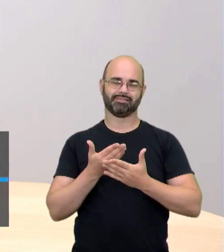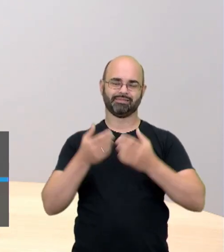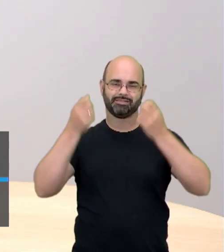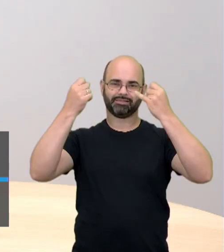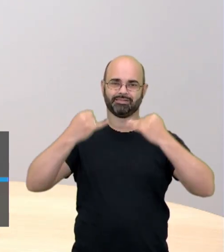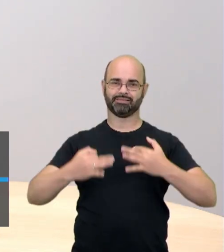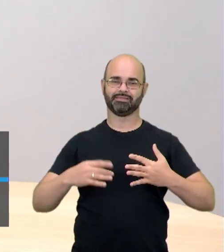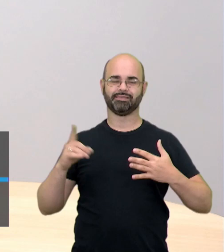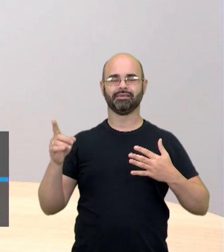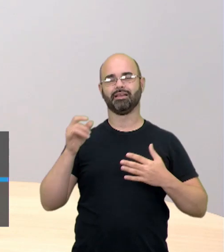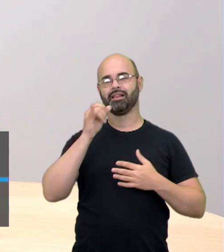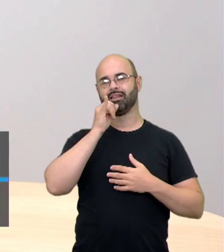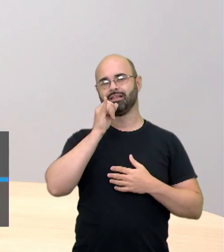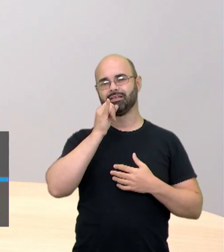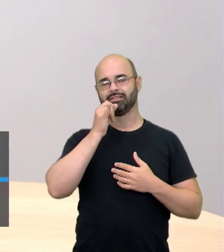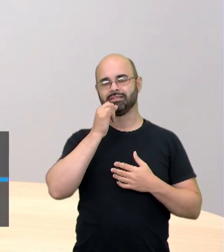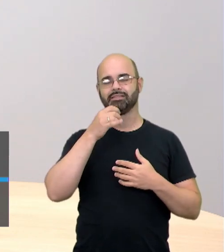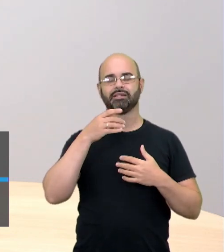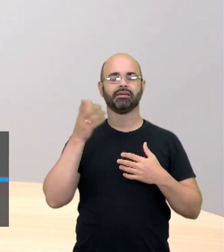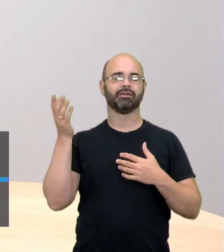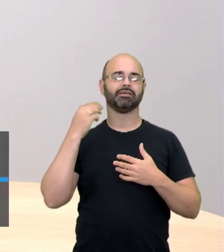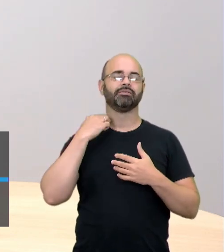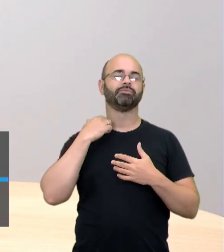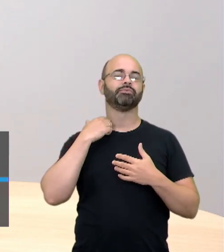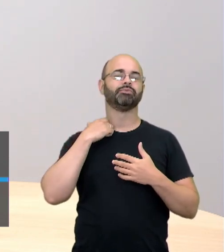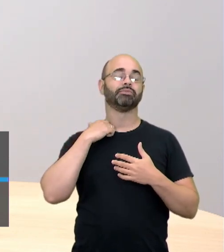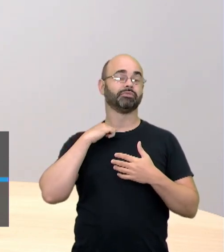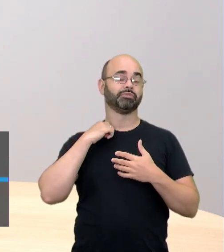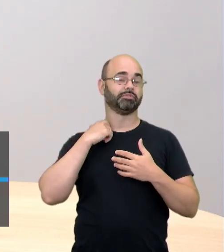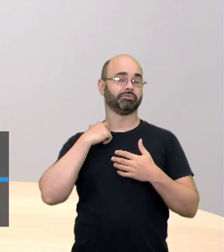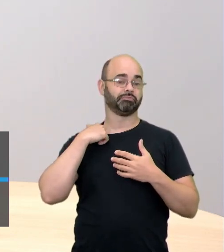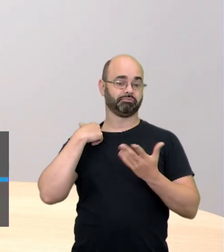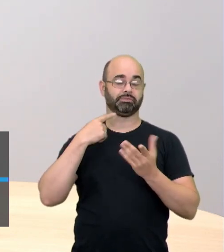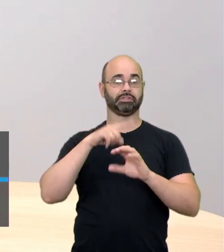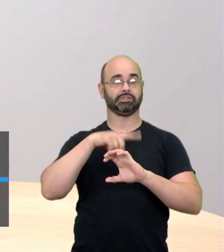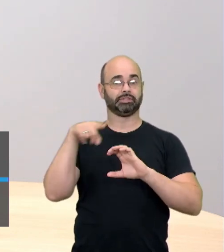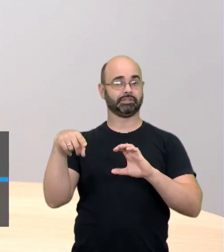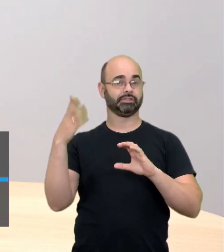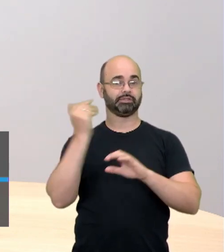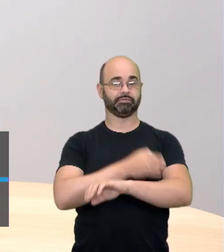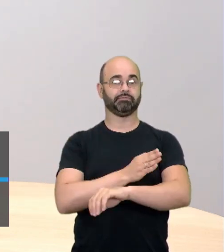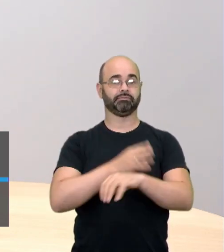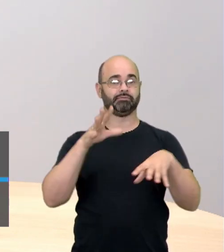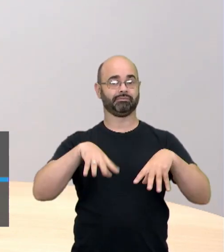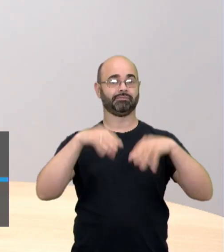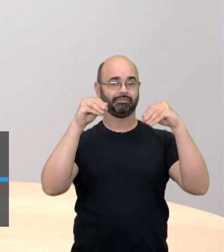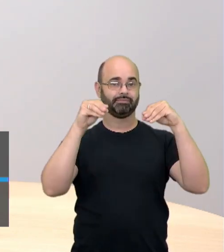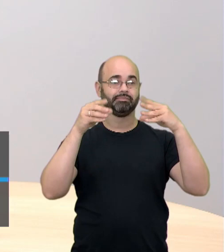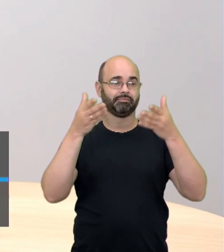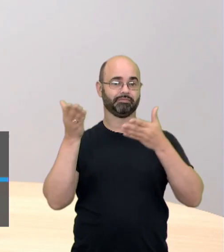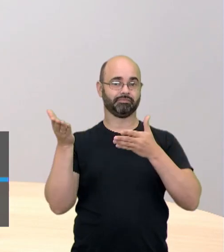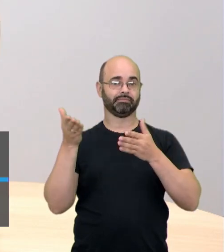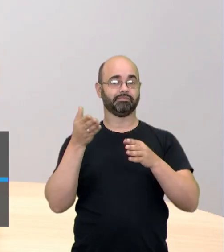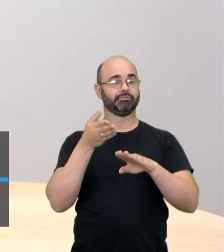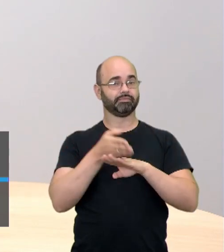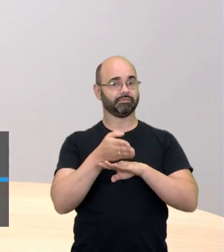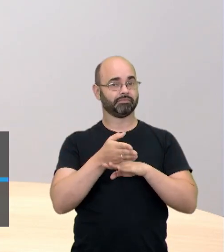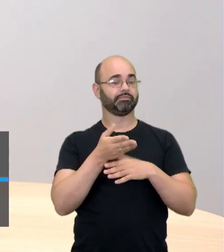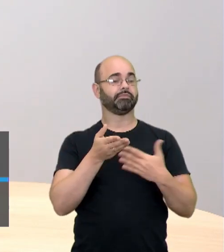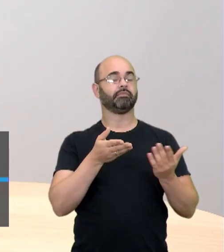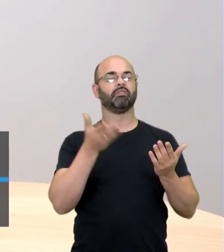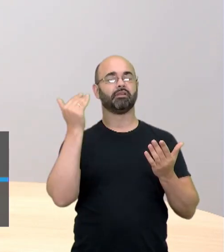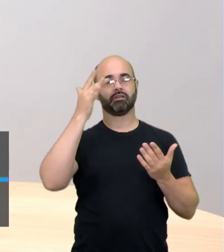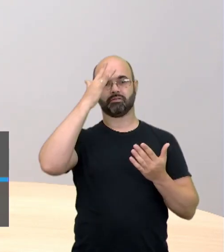dos exemplos, né, de presença da ciência na Idade Média, contrariamente aos preconceitos que